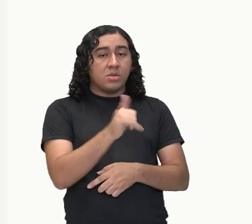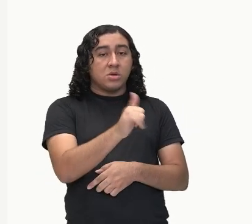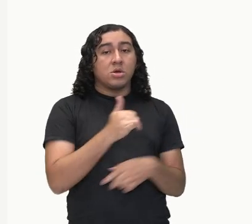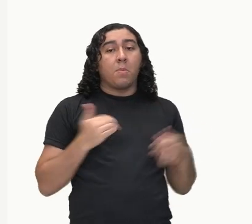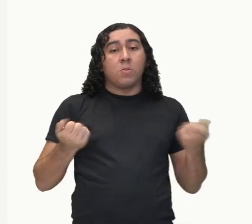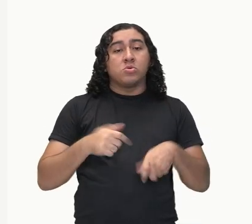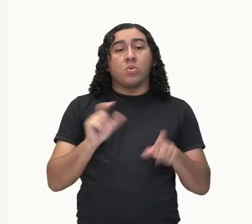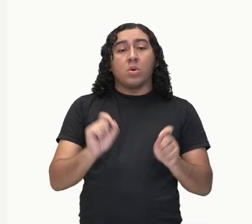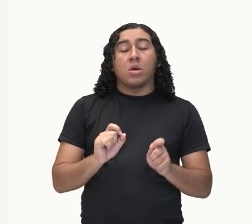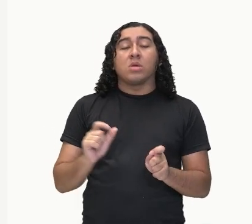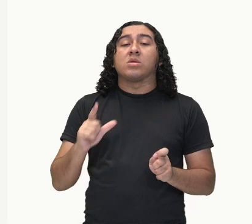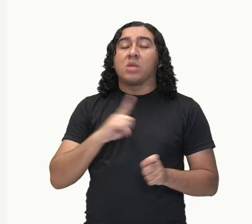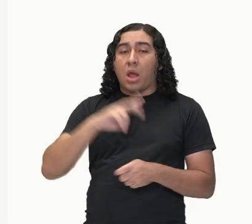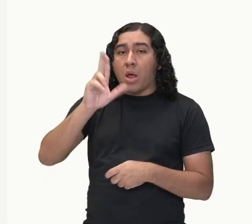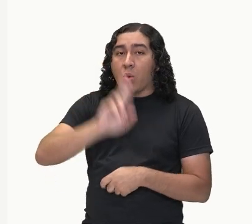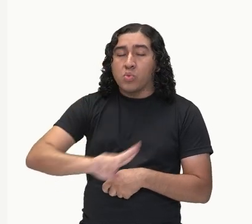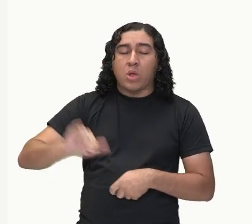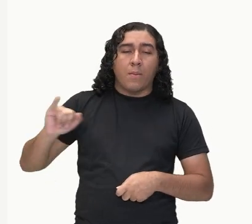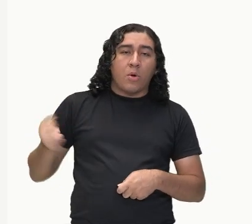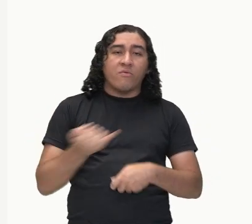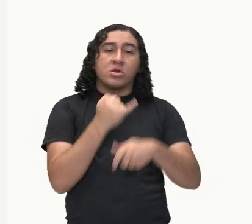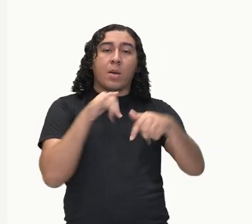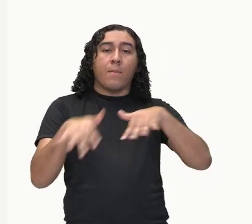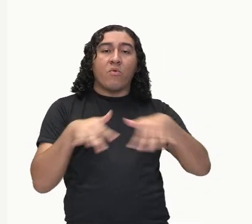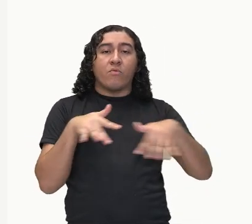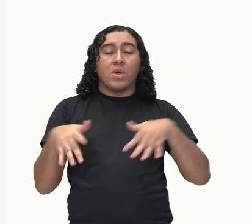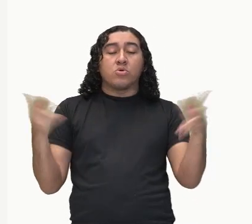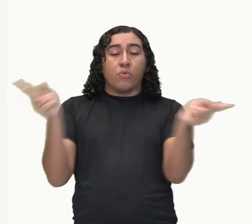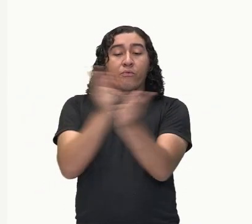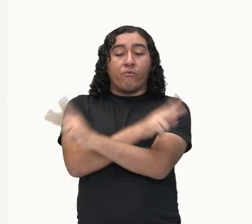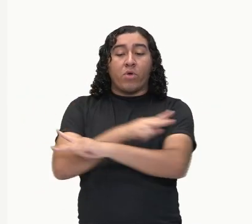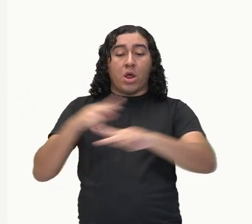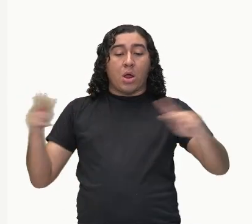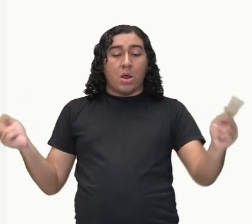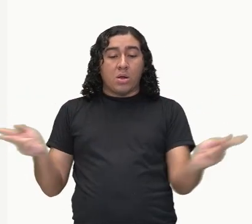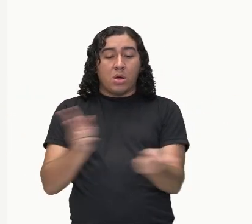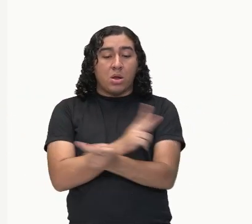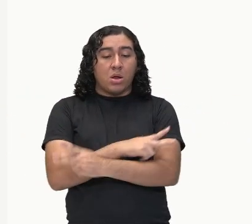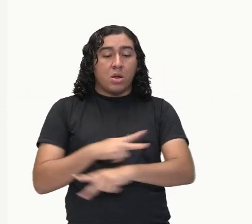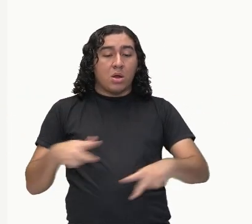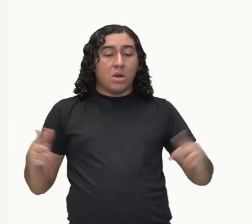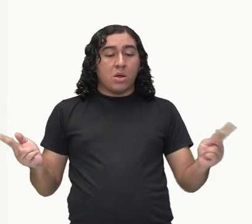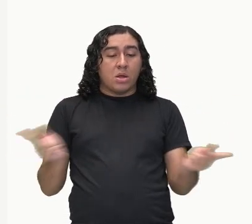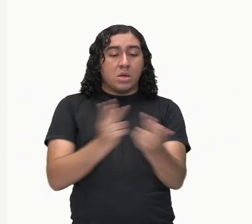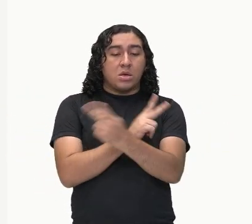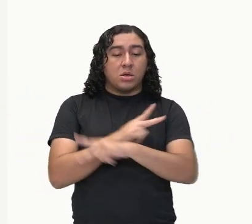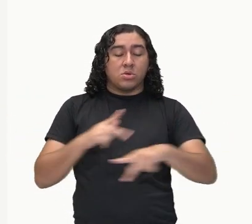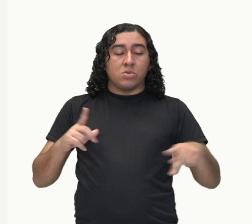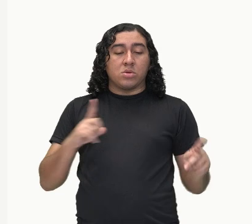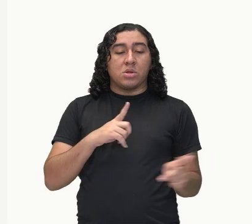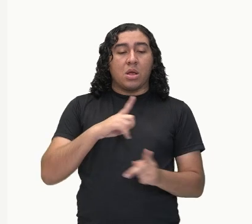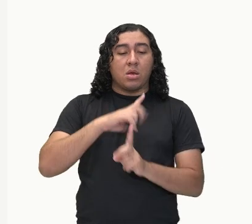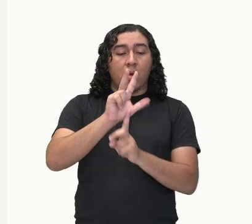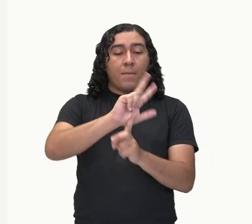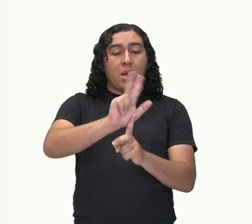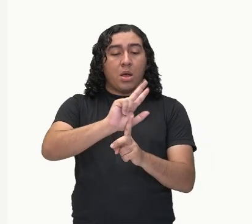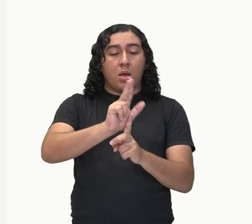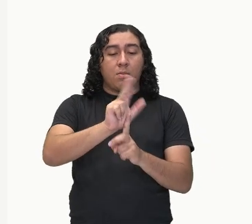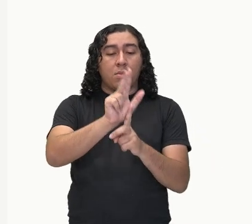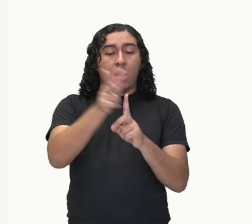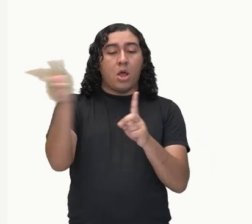energia renovável que aproveita o movimento do ar, ou seja, o vento para gerar eletricidade. Isso é feito por meio